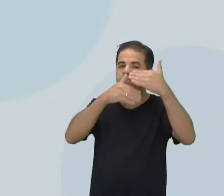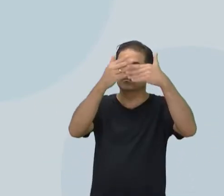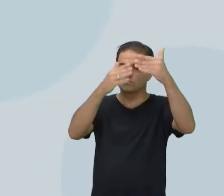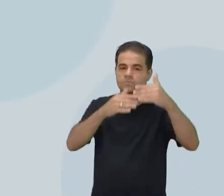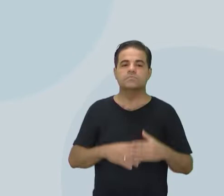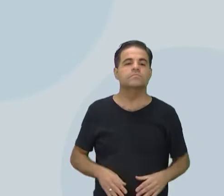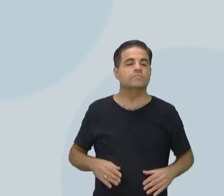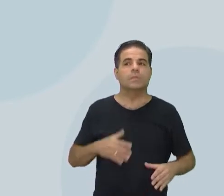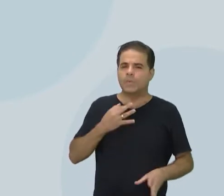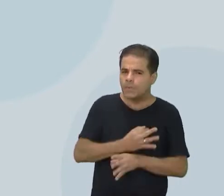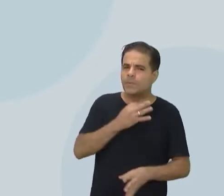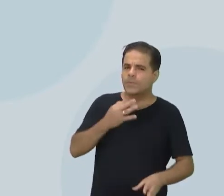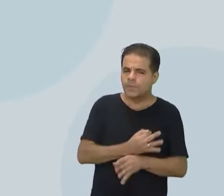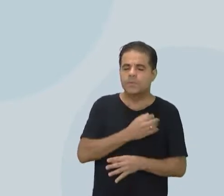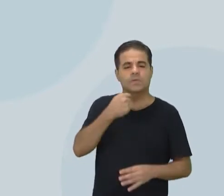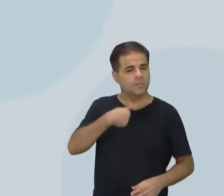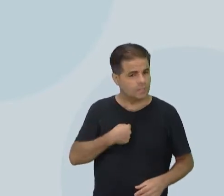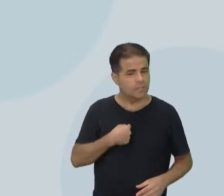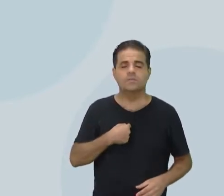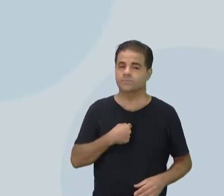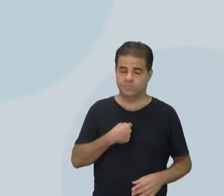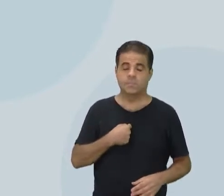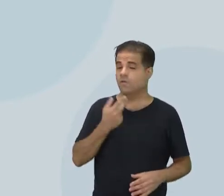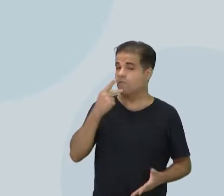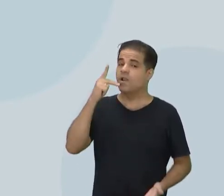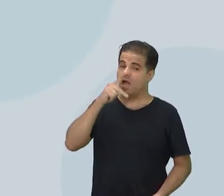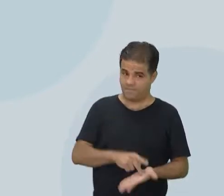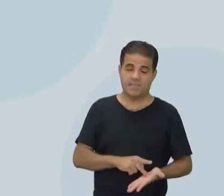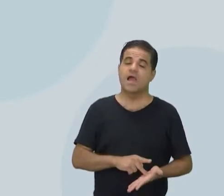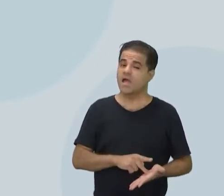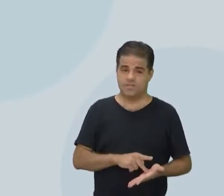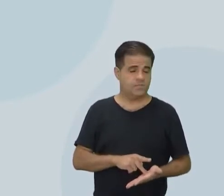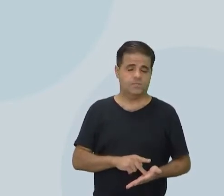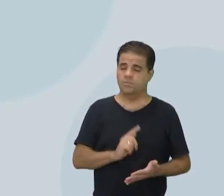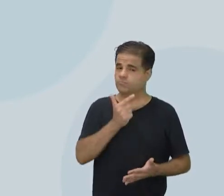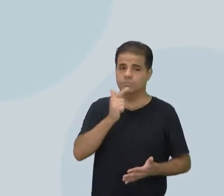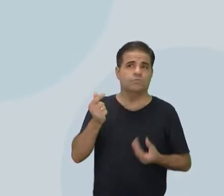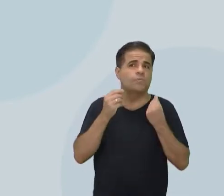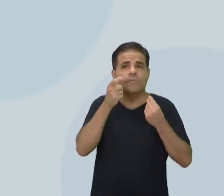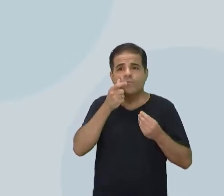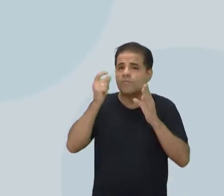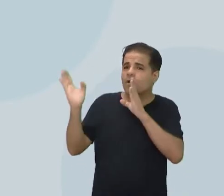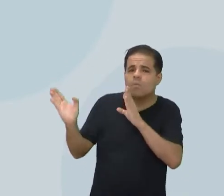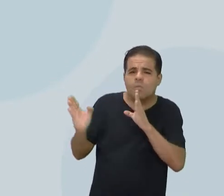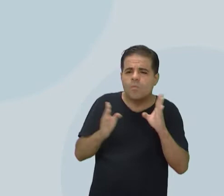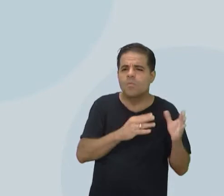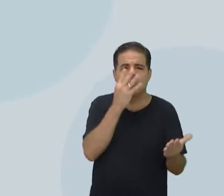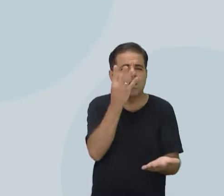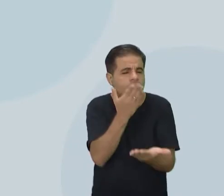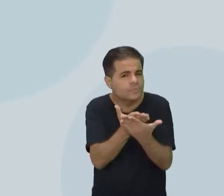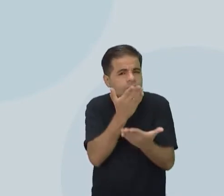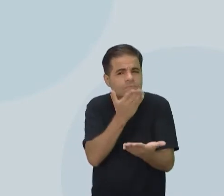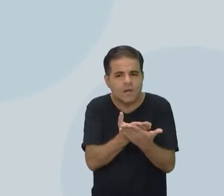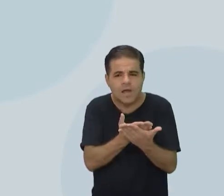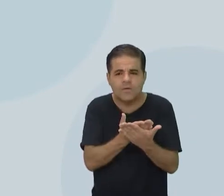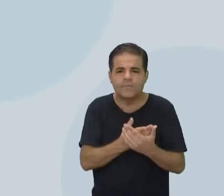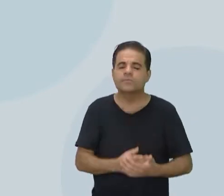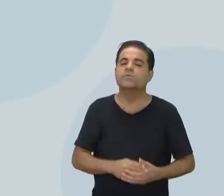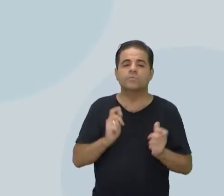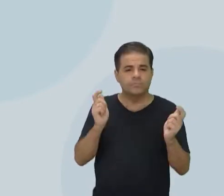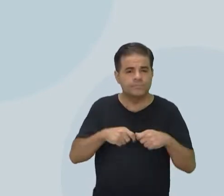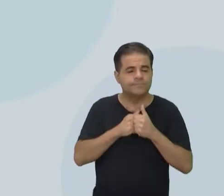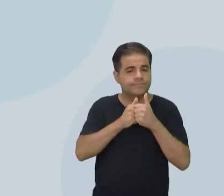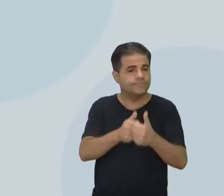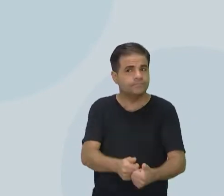me aguentaram aqui. Mas maravilha. 4 aulas Eu falando. vou ser bem sincero, viu? Eu não tive como assistir as 4 aulas, mas eu pude acompanhar